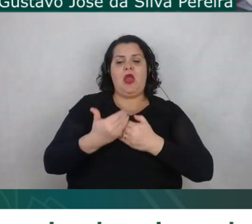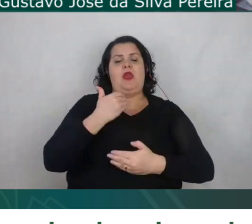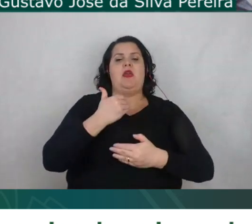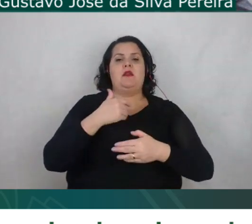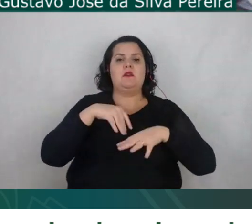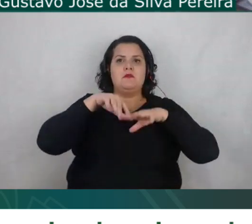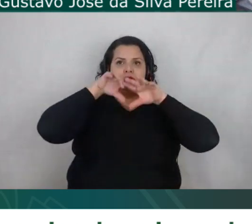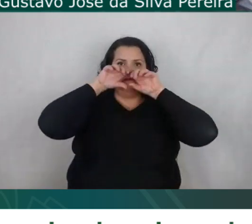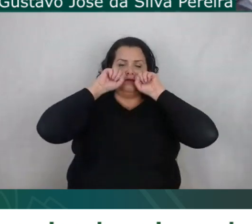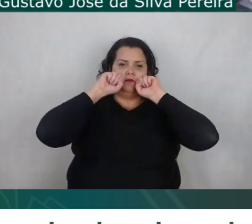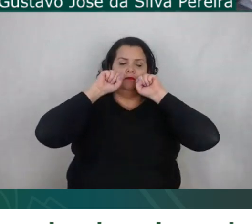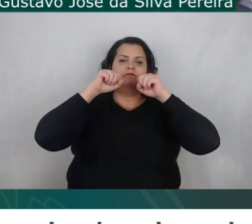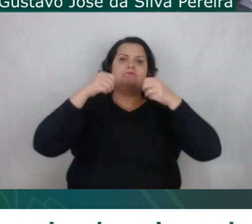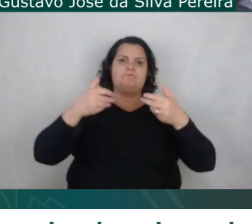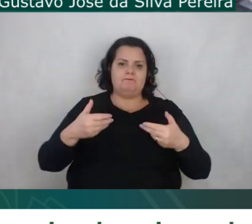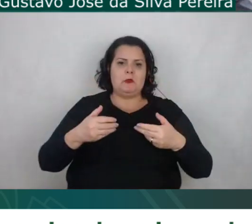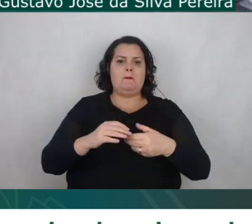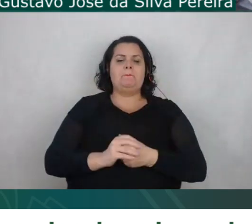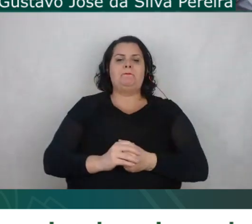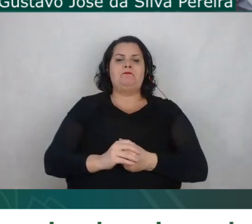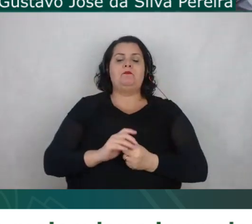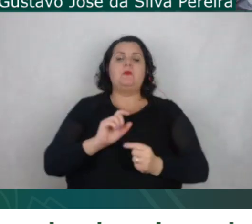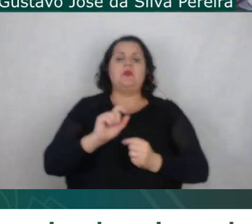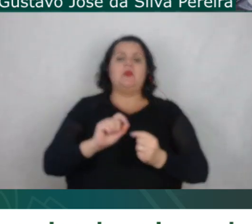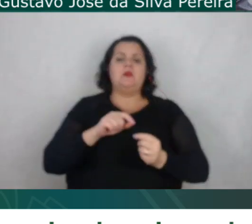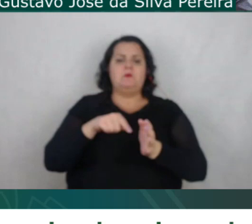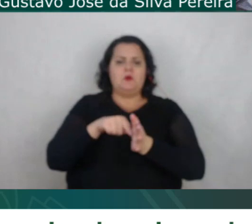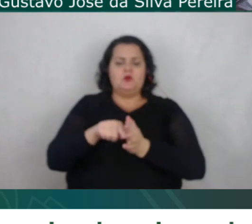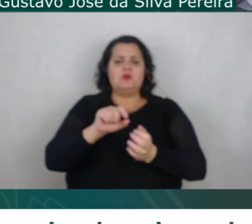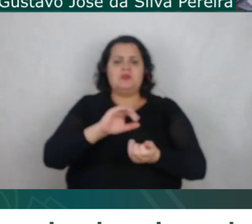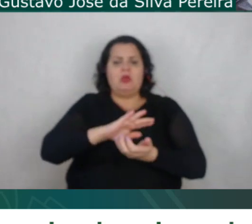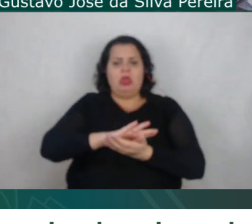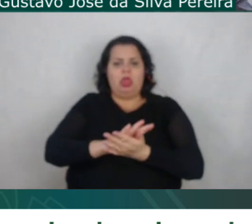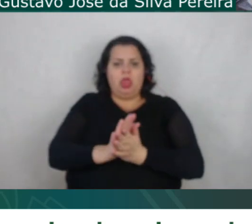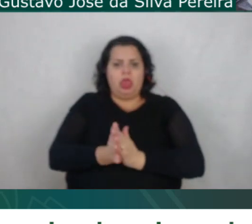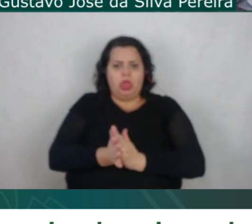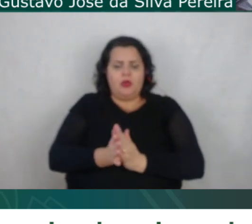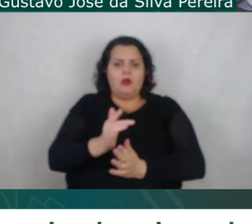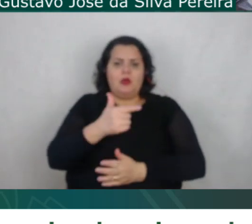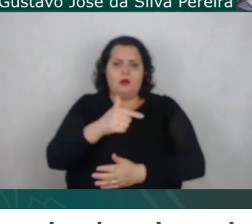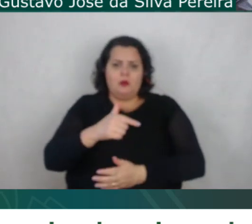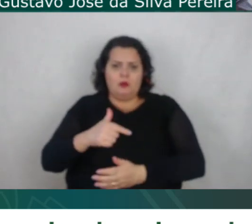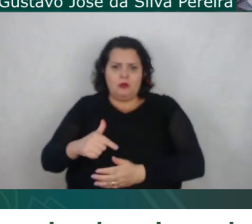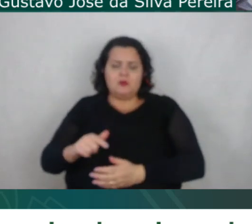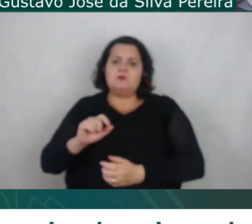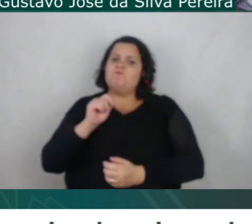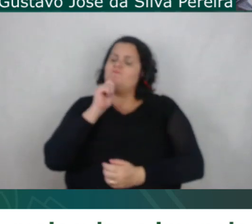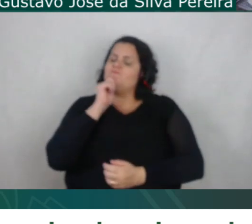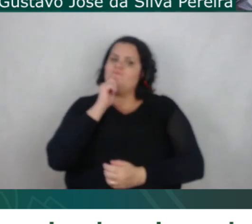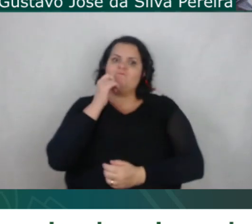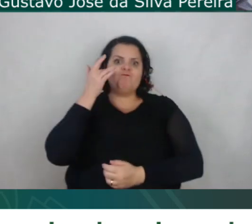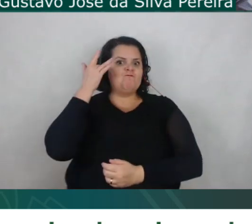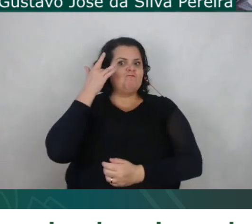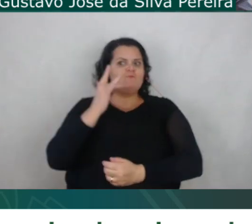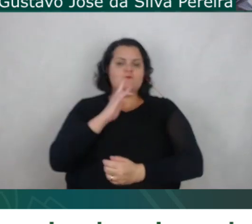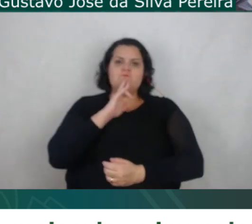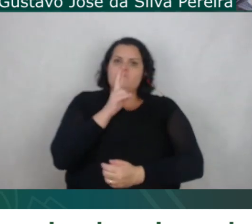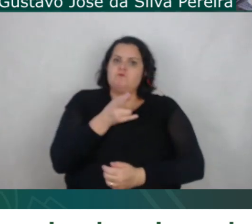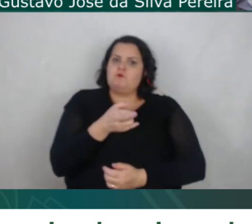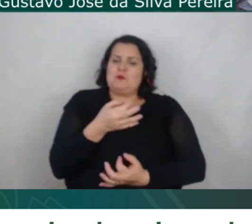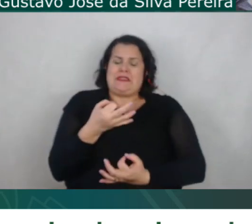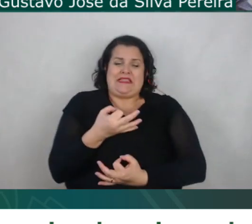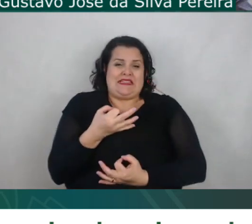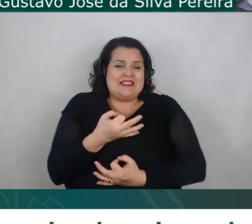outra pergunta era da sequela. Ainda a gente não tem competência para responder adequadamente essa